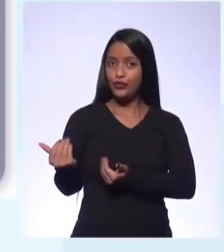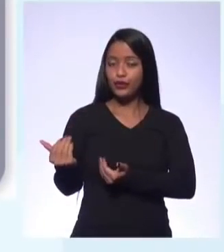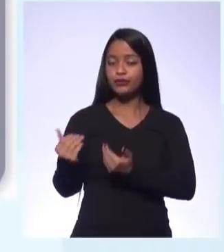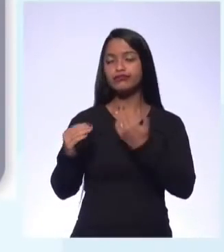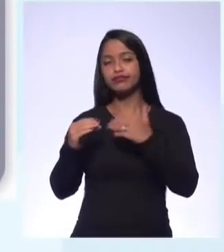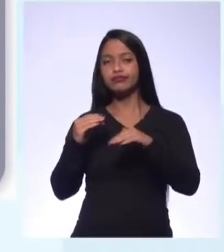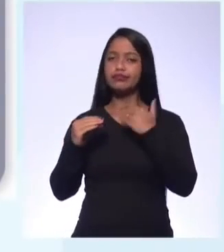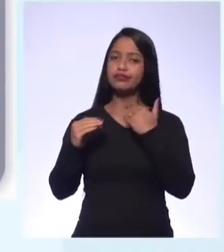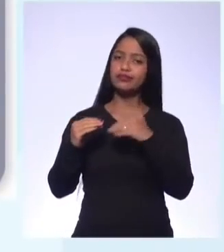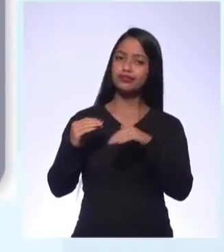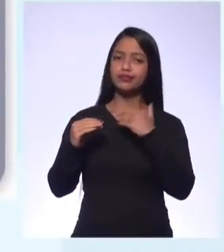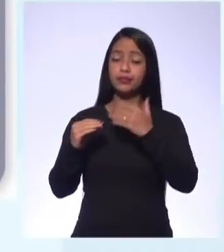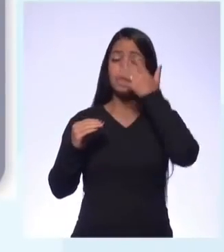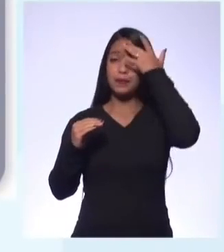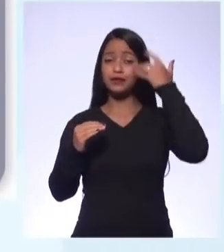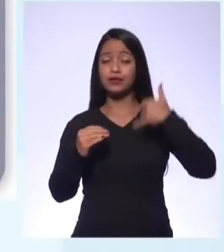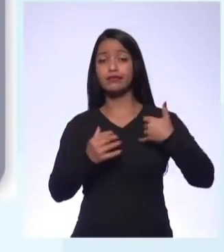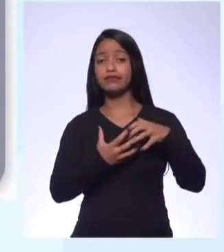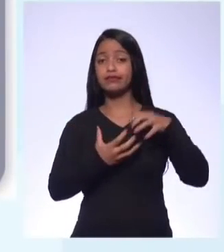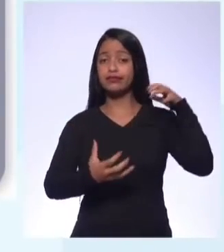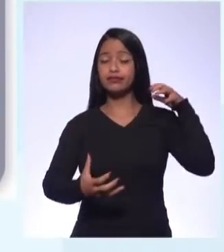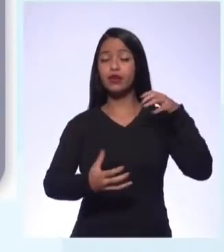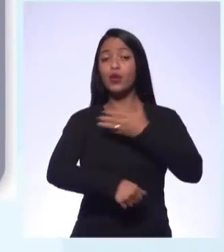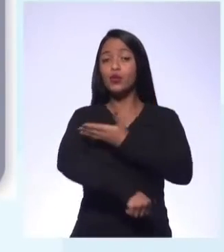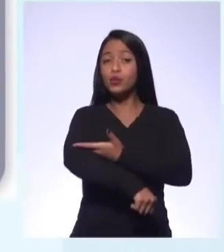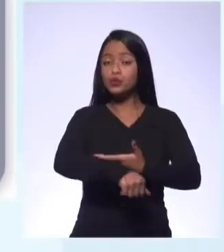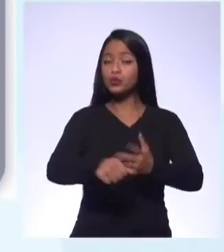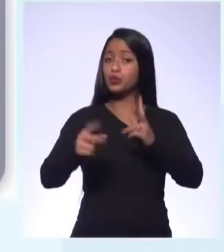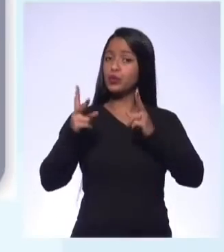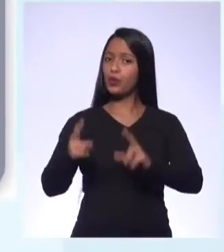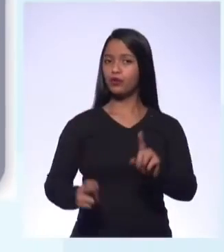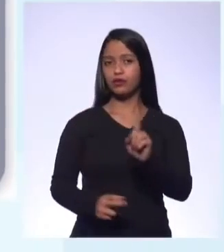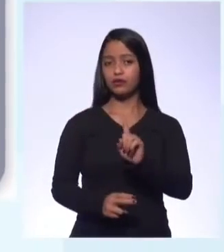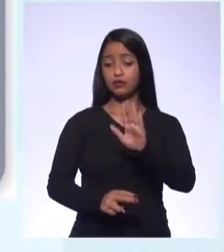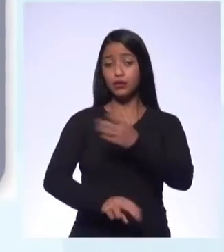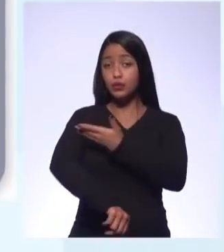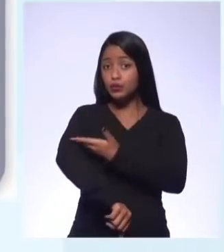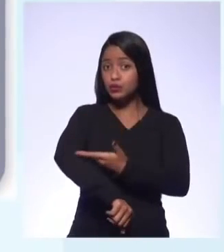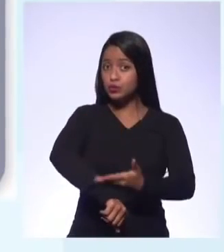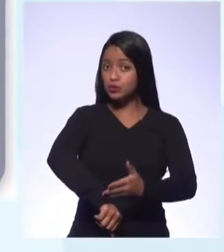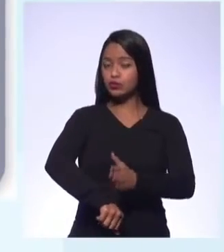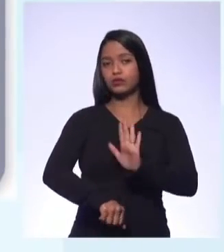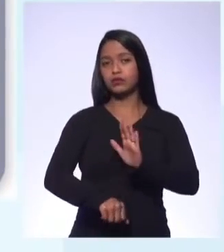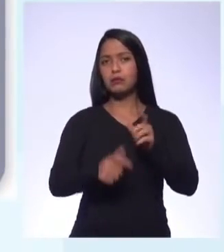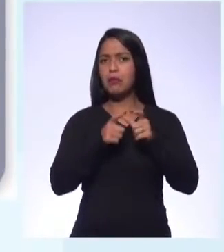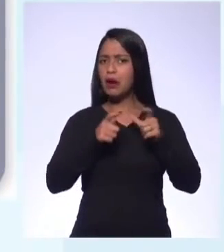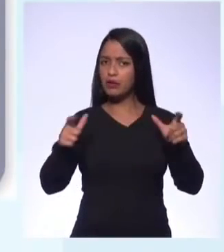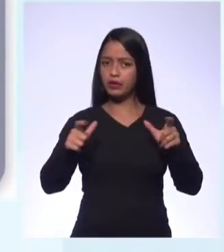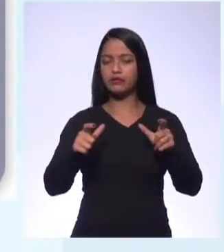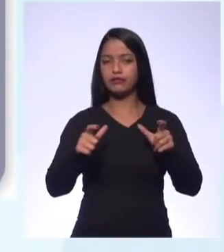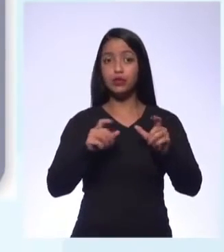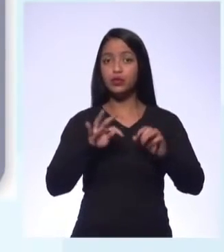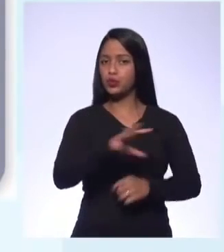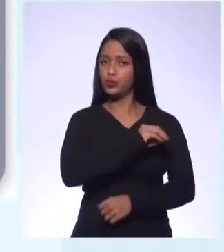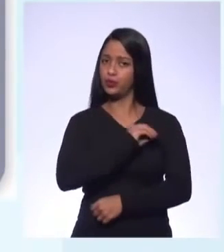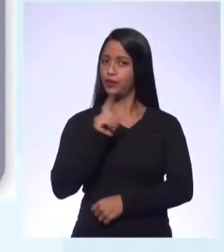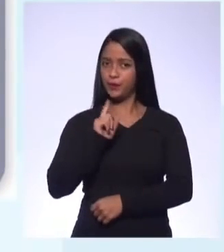linguagem utilizada por pessoas idosas. Típicas, né, gente? Porque toda regra tem a sua exceção. E por que vocês chegaram a essa conclusão? Pelo